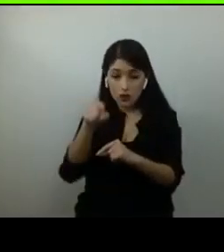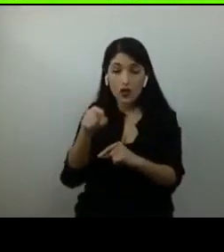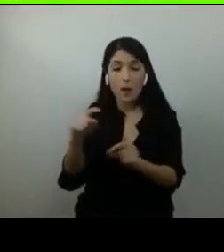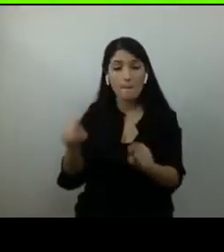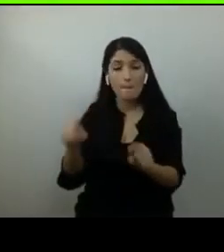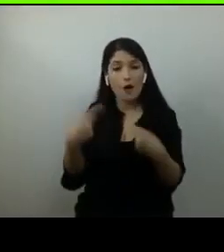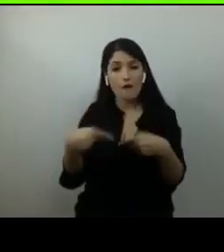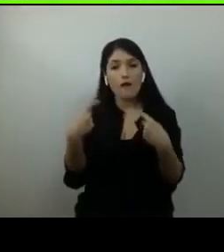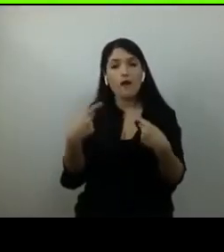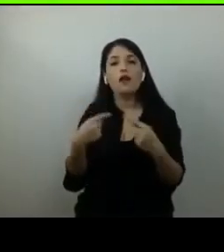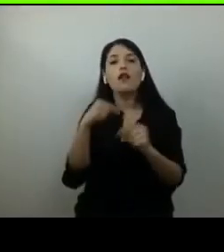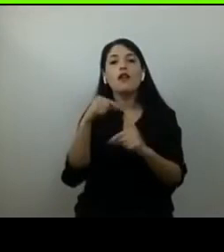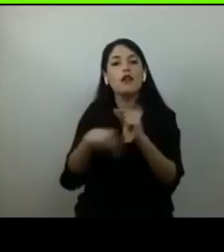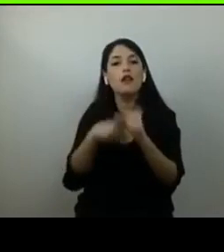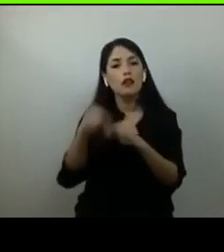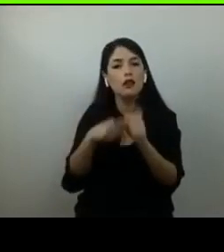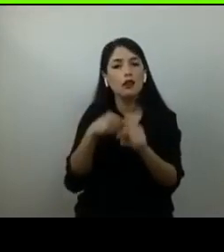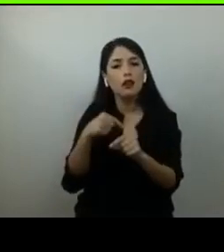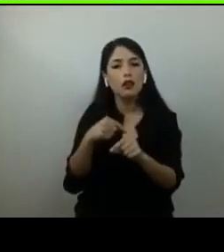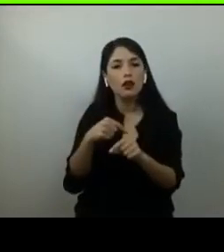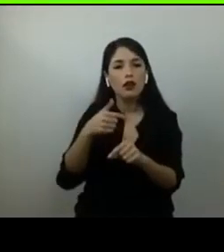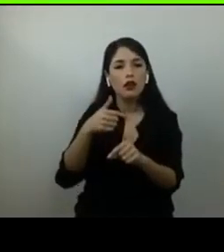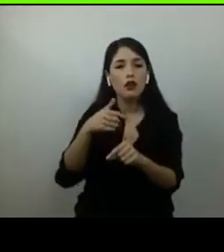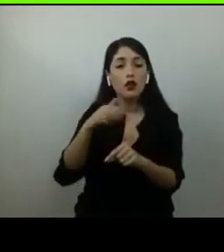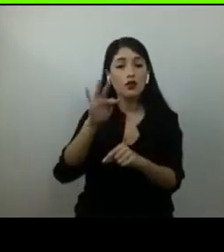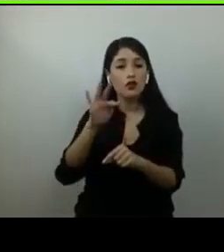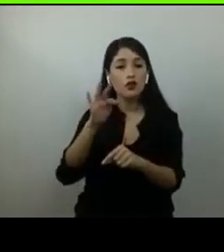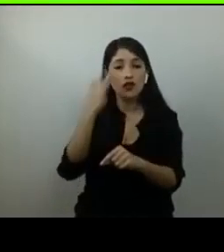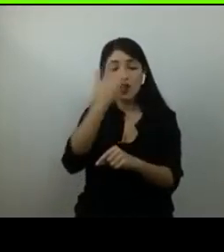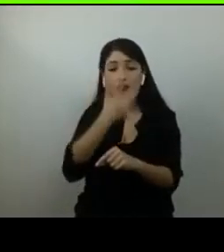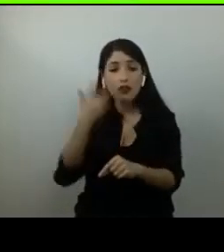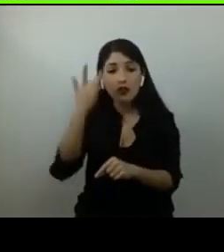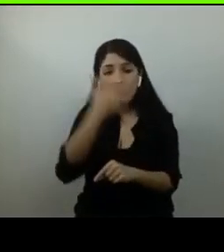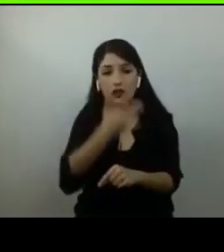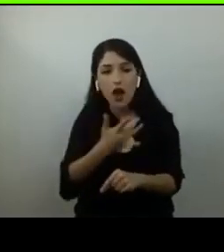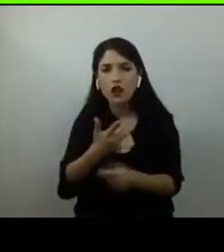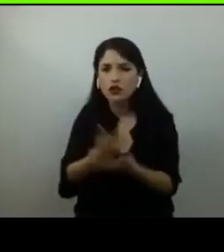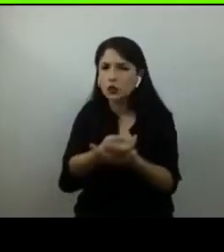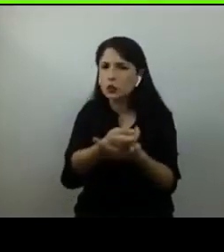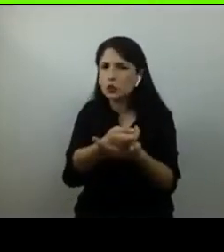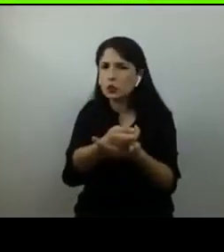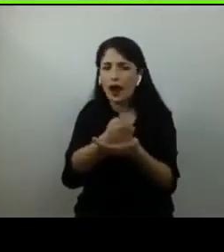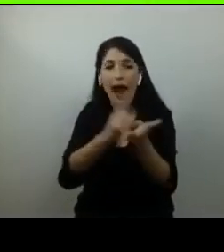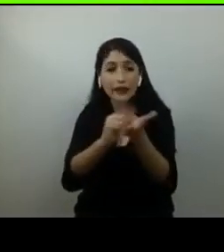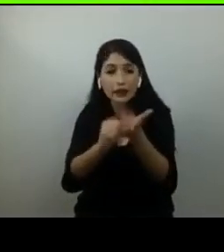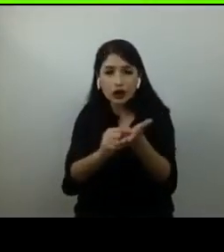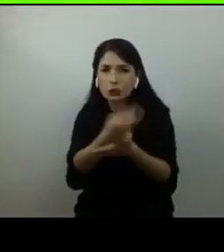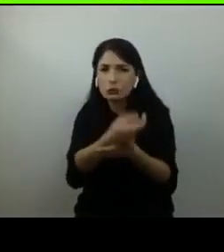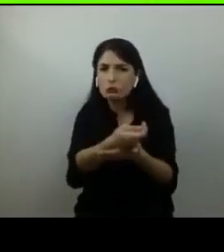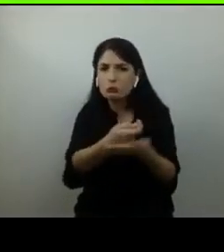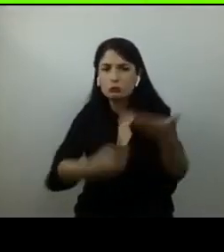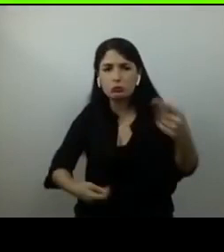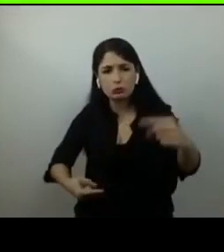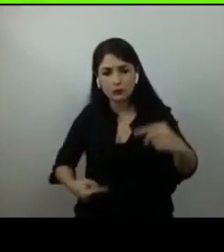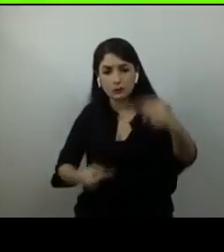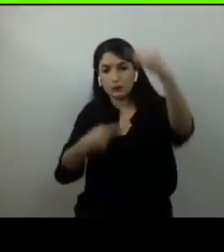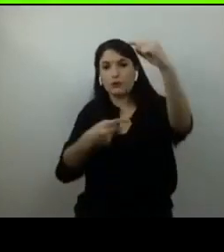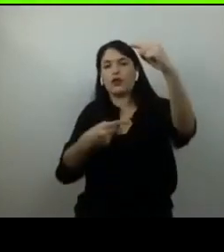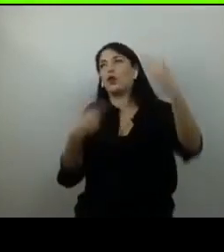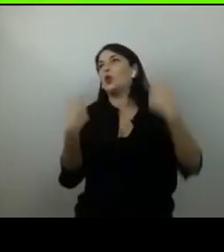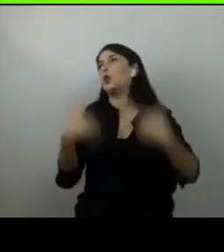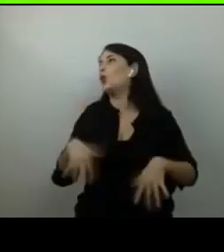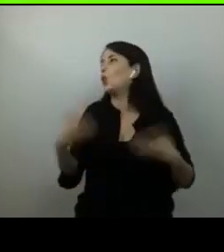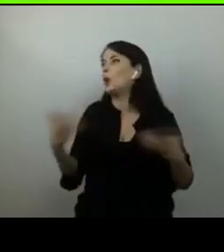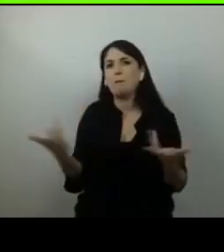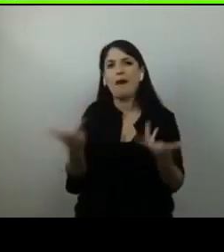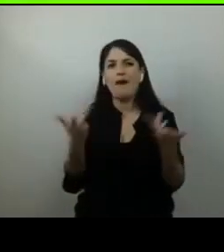nesse tema da tua fala, porque hoje o Fernando Haddad escreveu um artigo magnífico Eu recebi, acho que mais de 200 mensagens, aliás, nós todos,